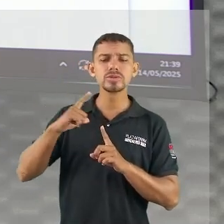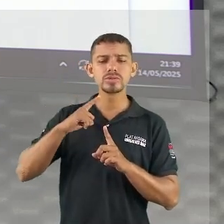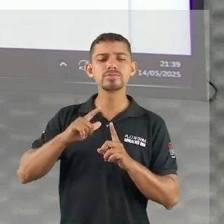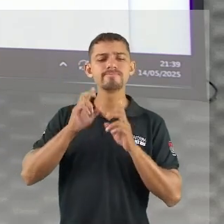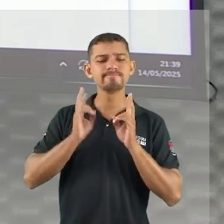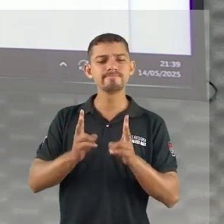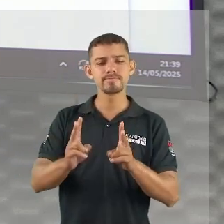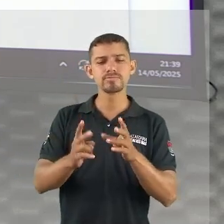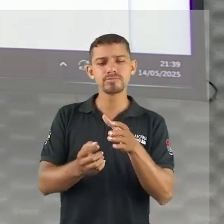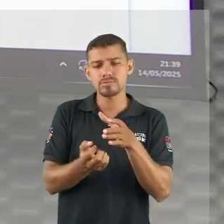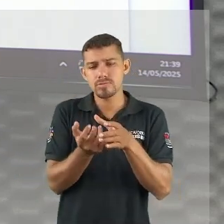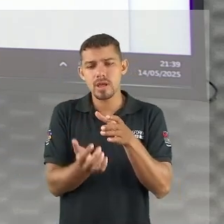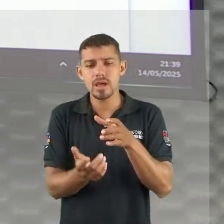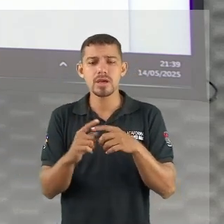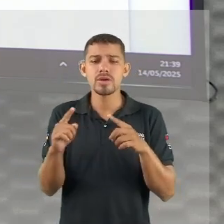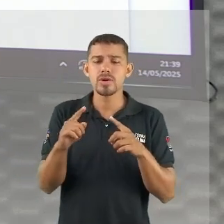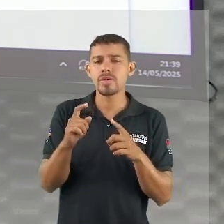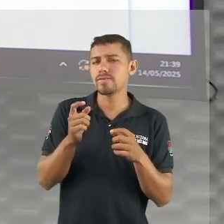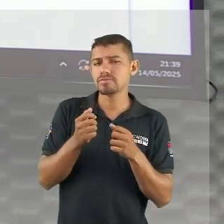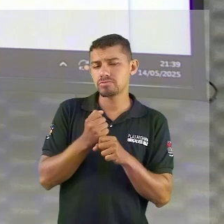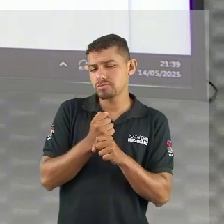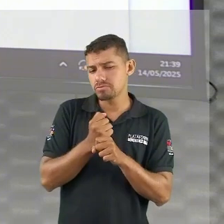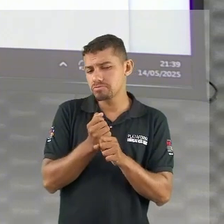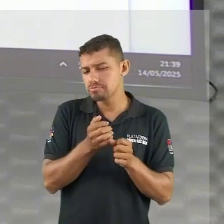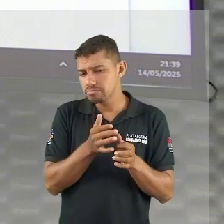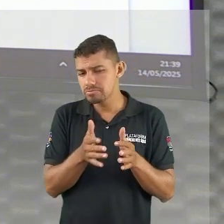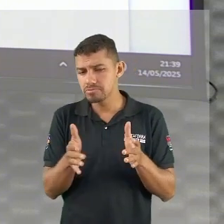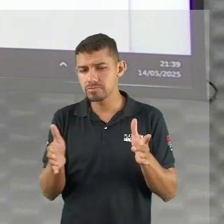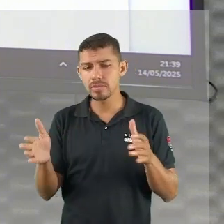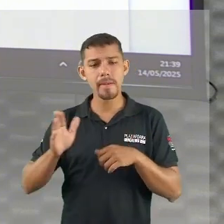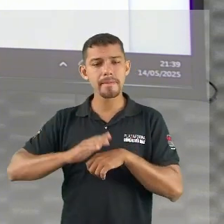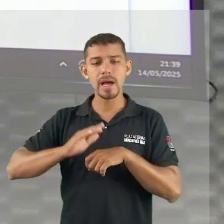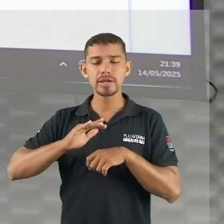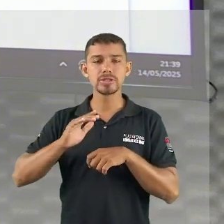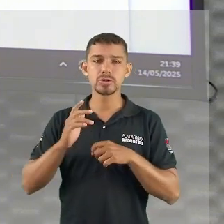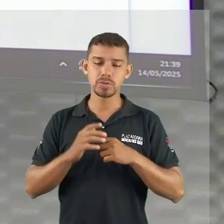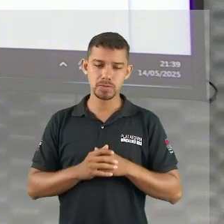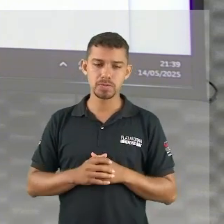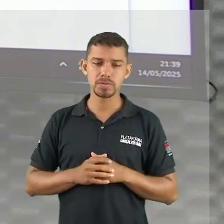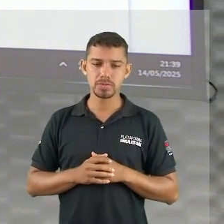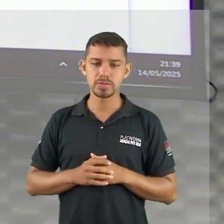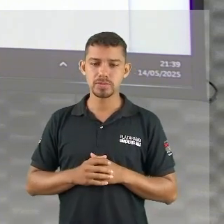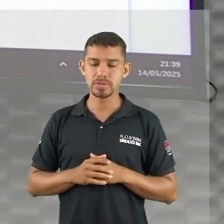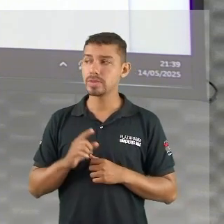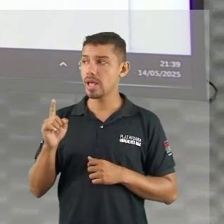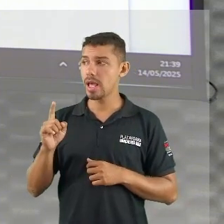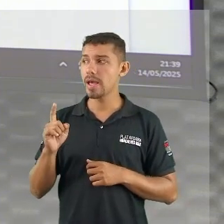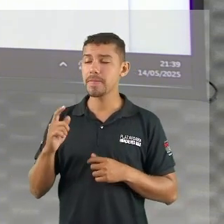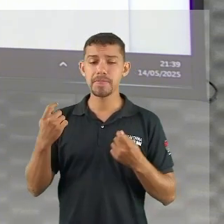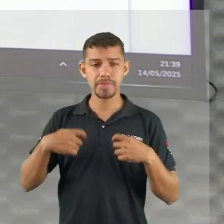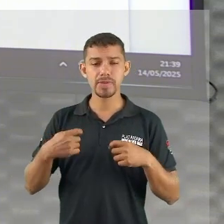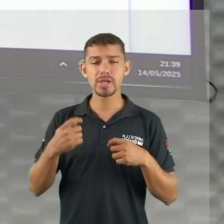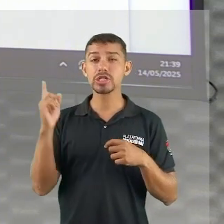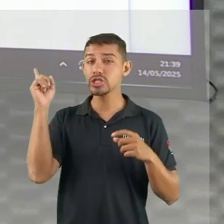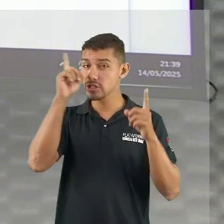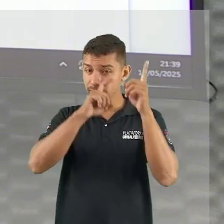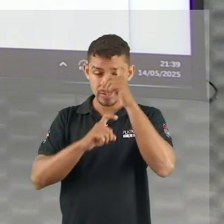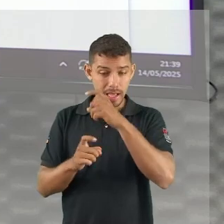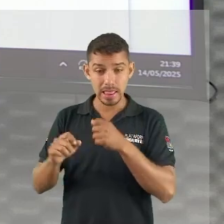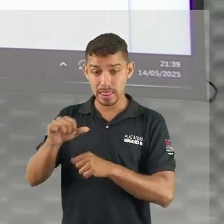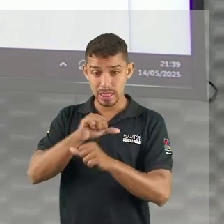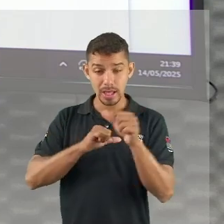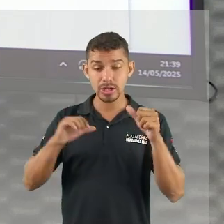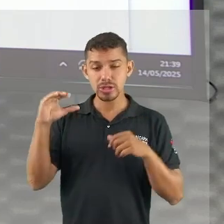fluidos aquecidos ou resfriados por muito tempo, por mais tempo do que o normal. É um recipiente capaz de dificultar a troca de